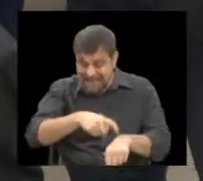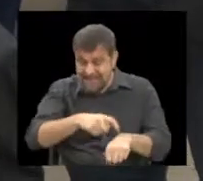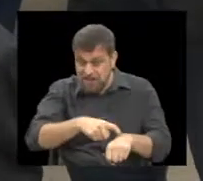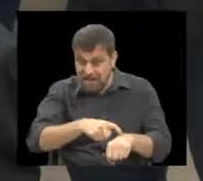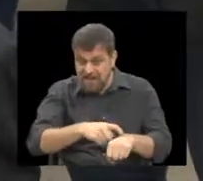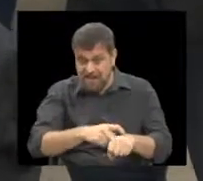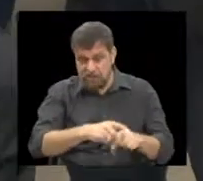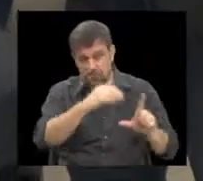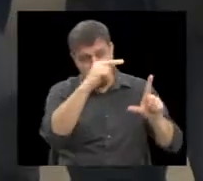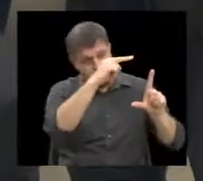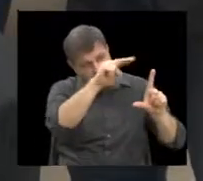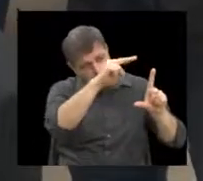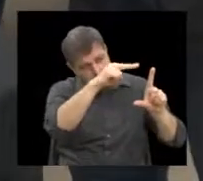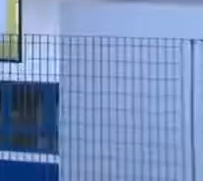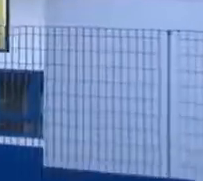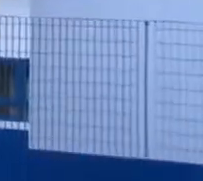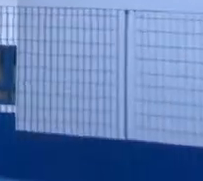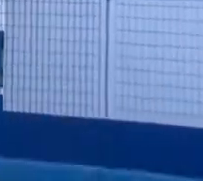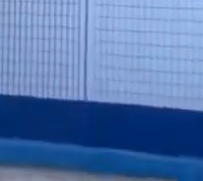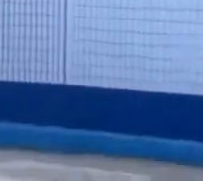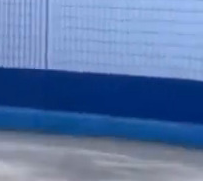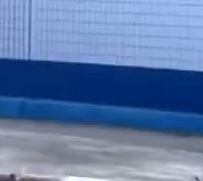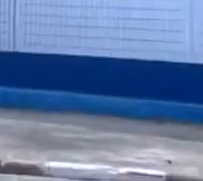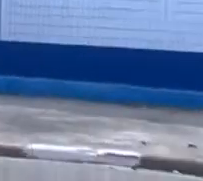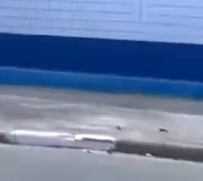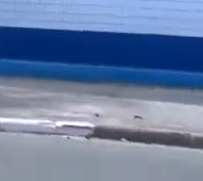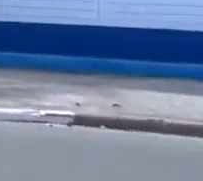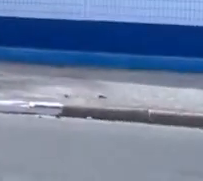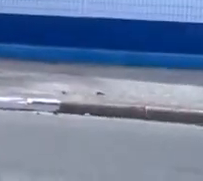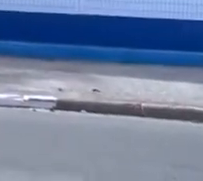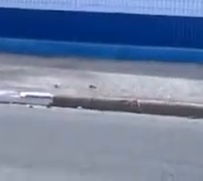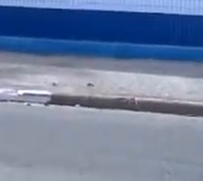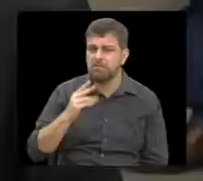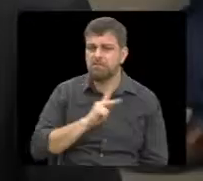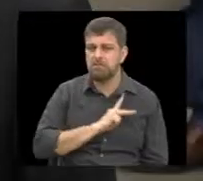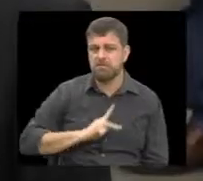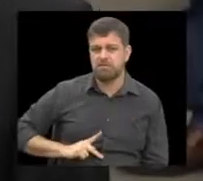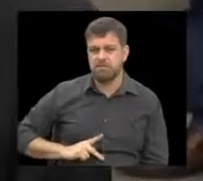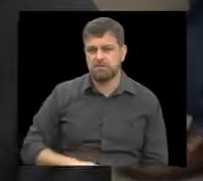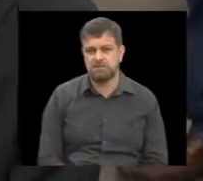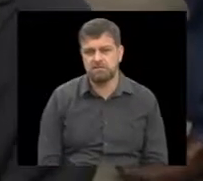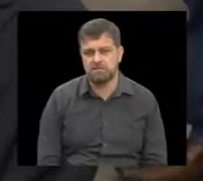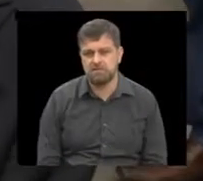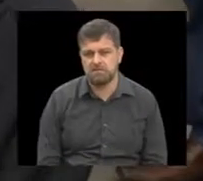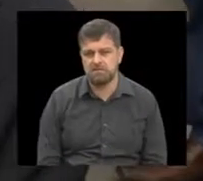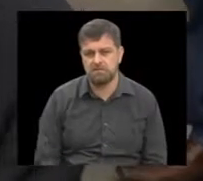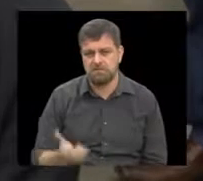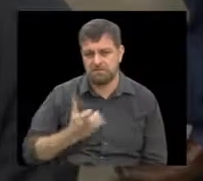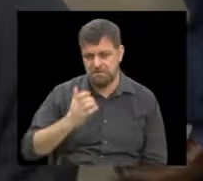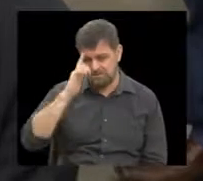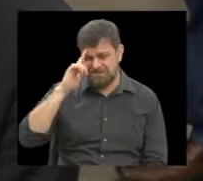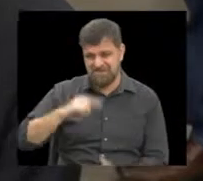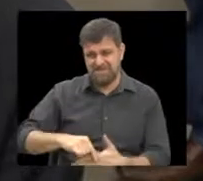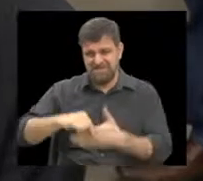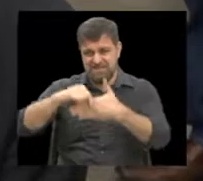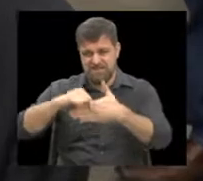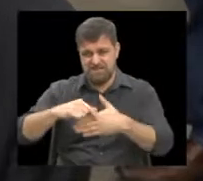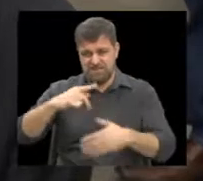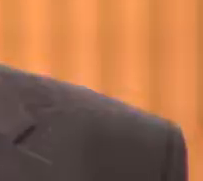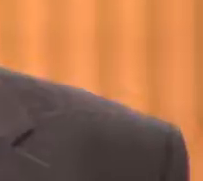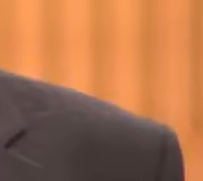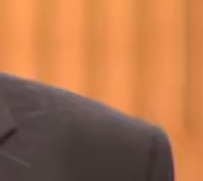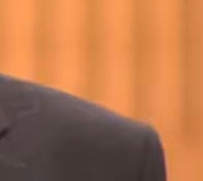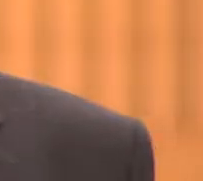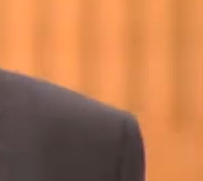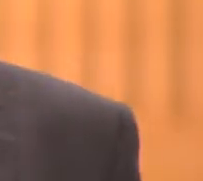naquele centro de saúde ou naquele pea carlinhos camelô informou que tem um projeto de sua autoria protocolado na casa que poderia complementar